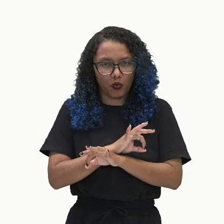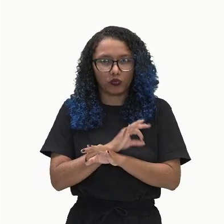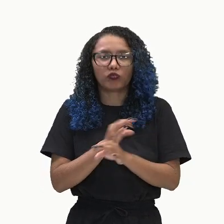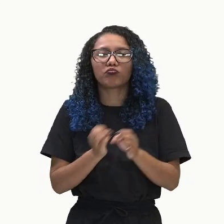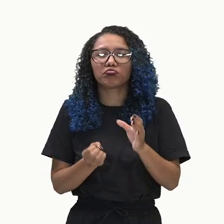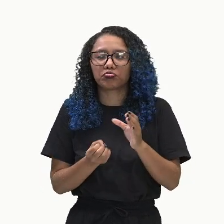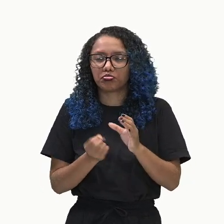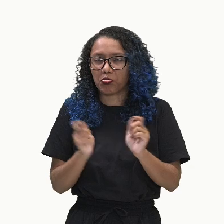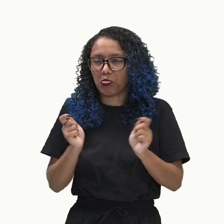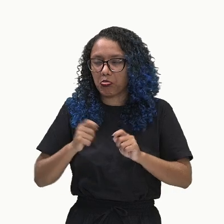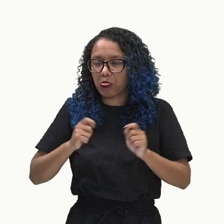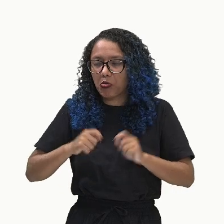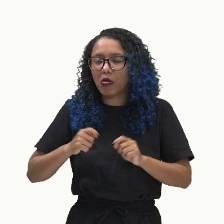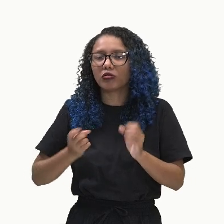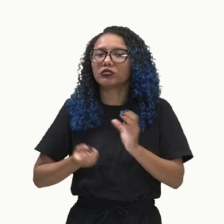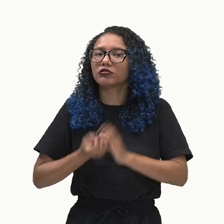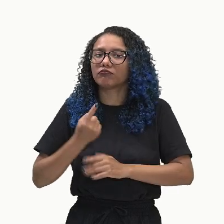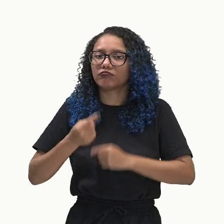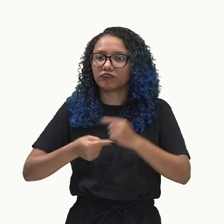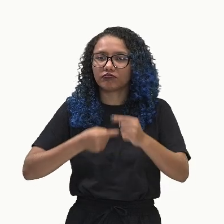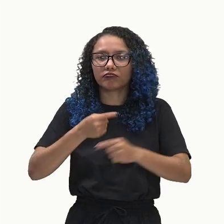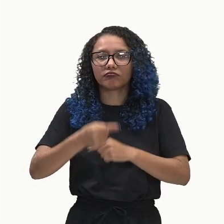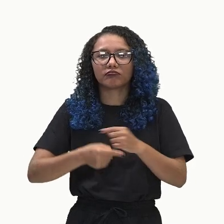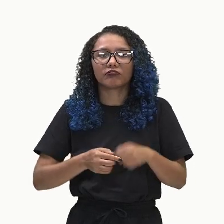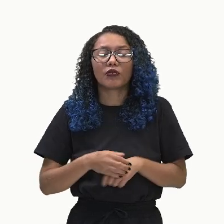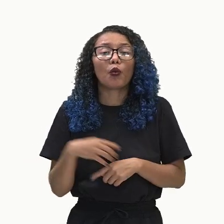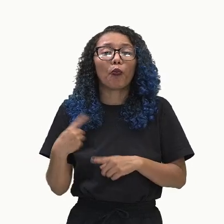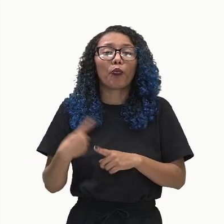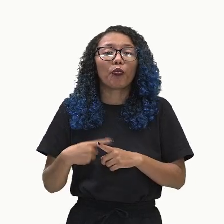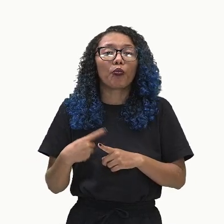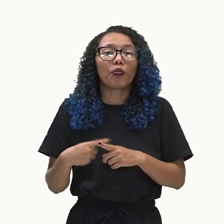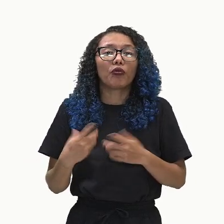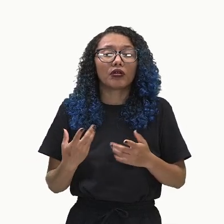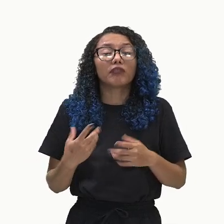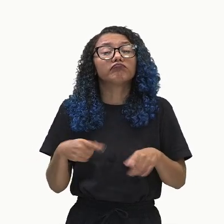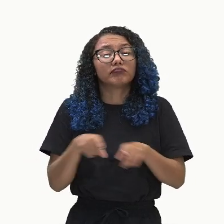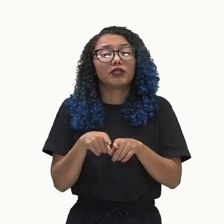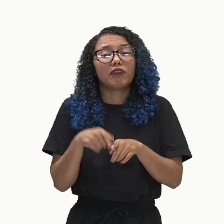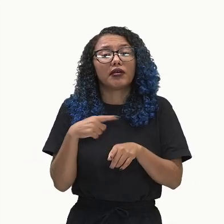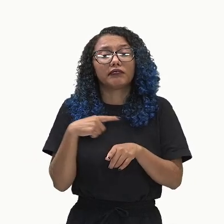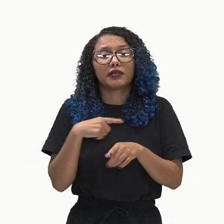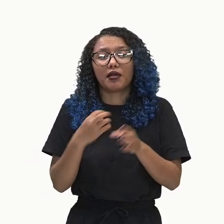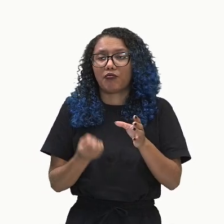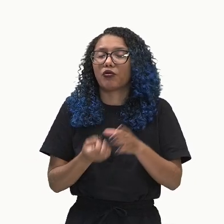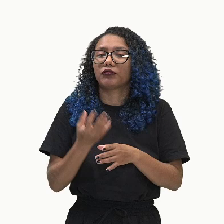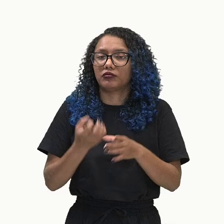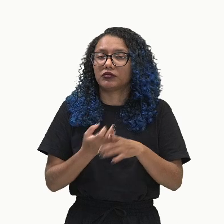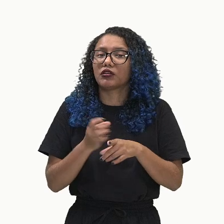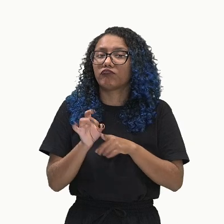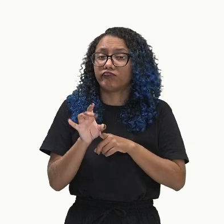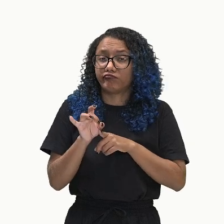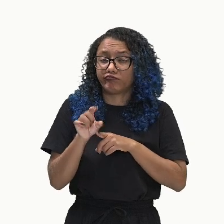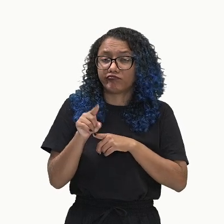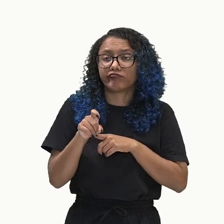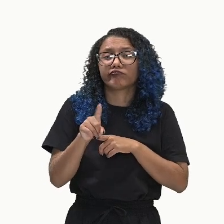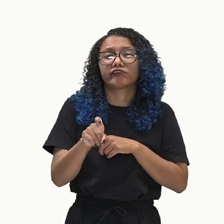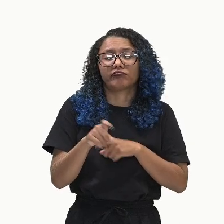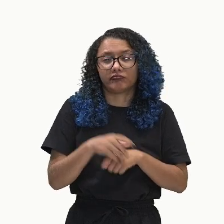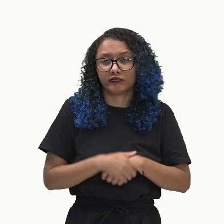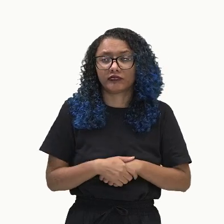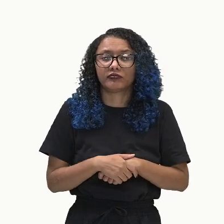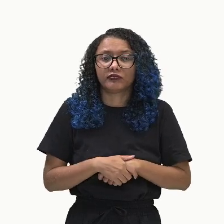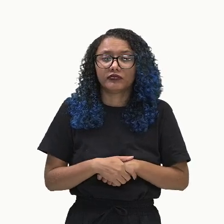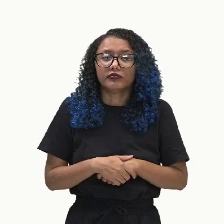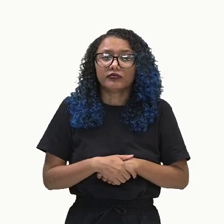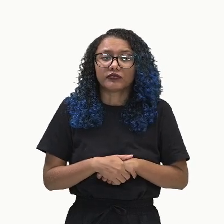e por conta da produção aí de espermatozoides, tá? E tudo isso traz